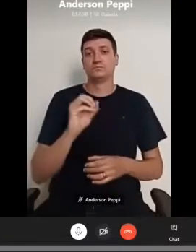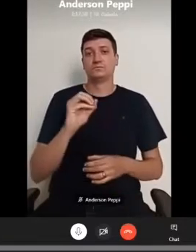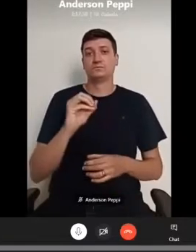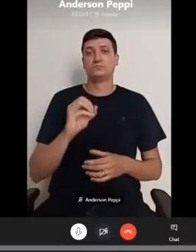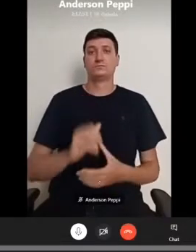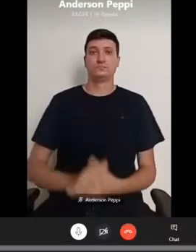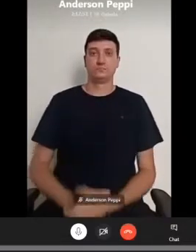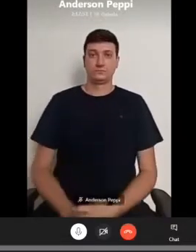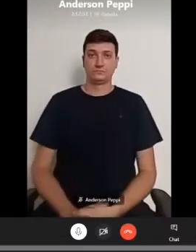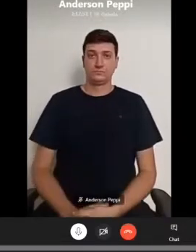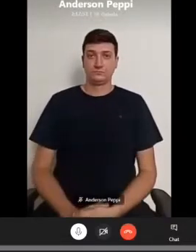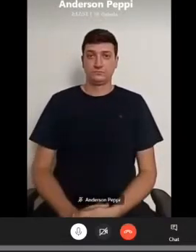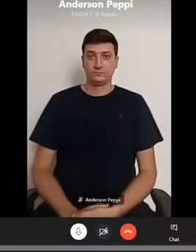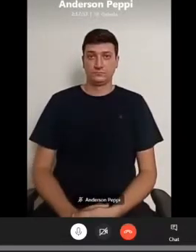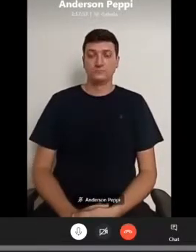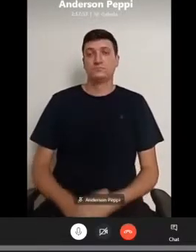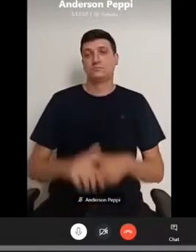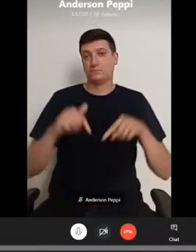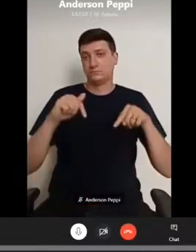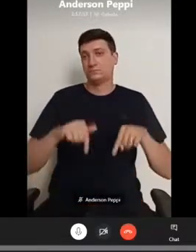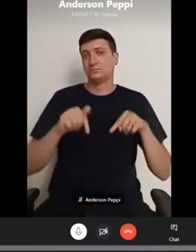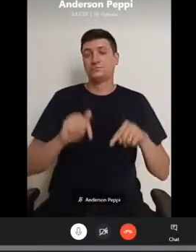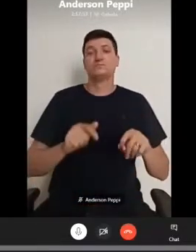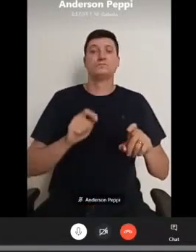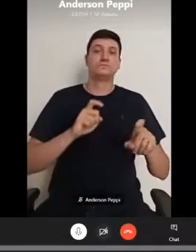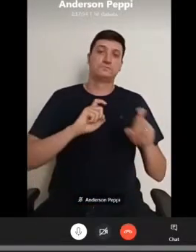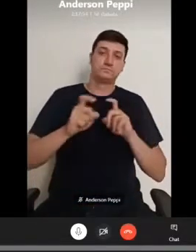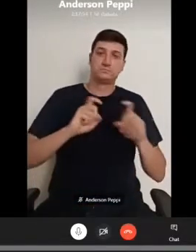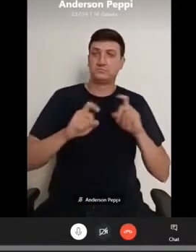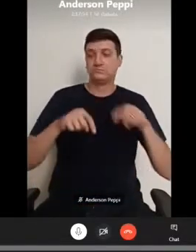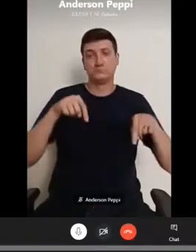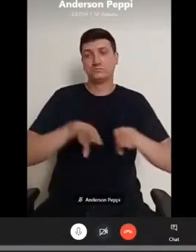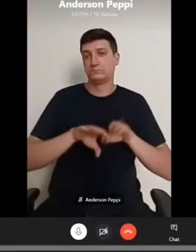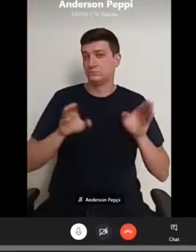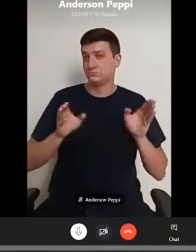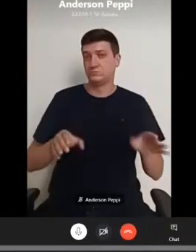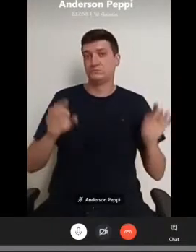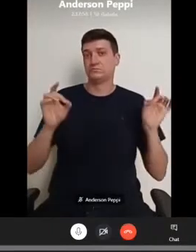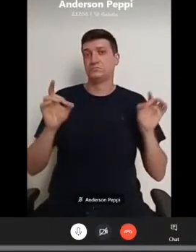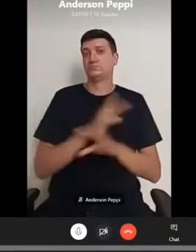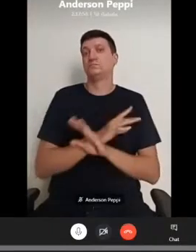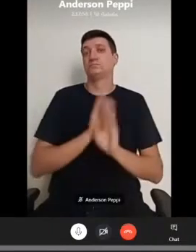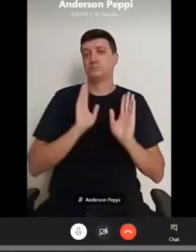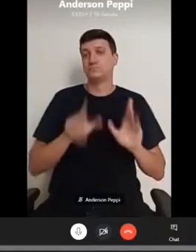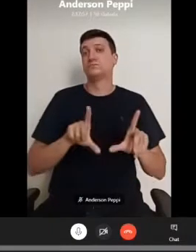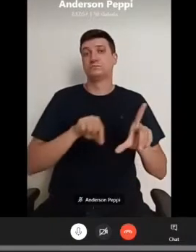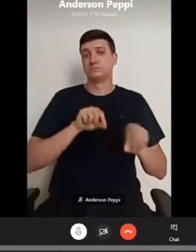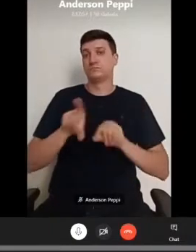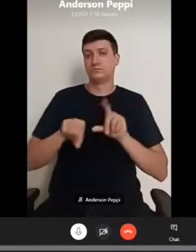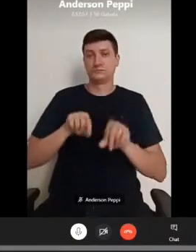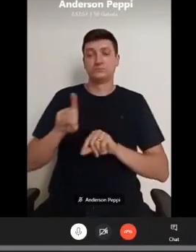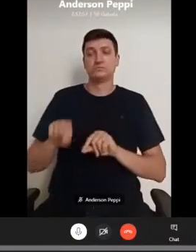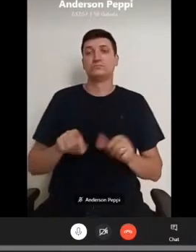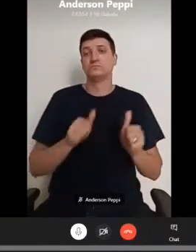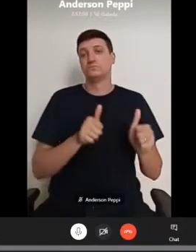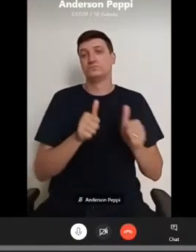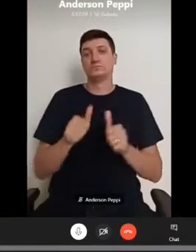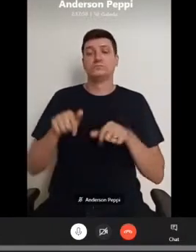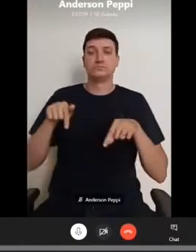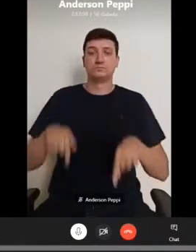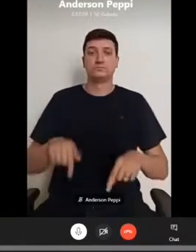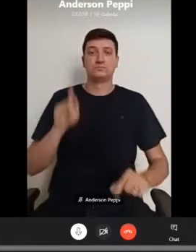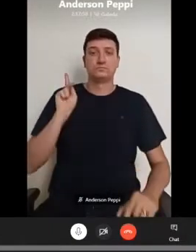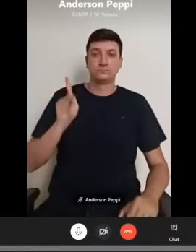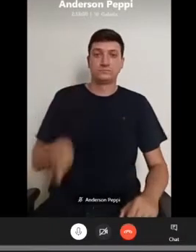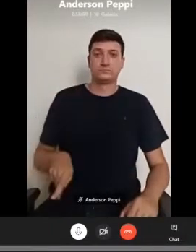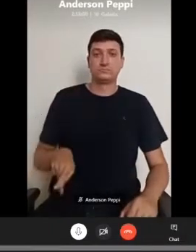Encerro o processo de eleição da mesa diretora. O presidente eleito,